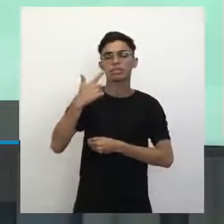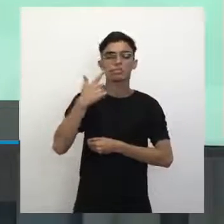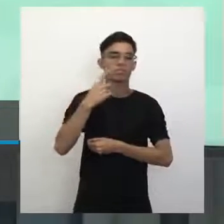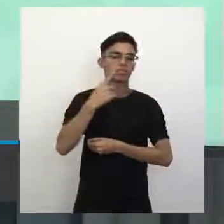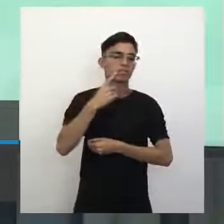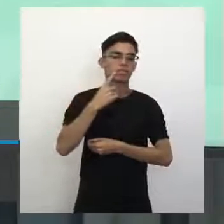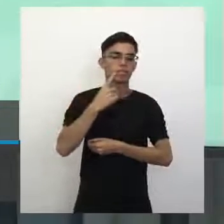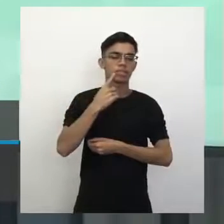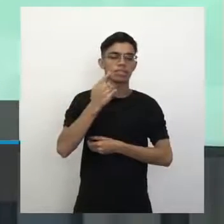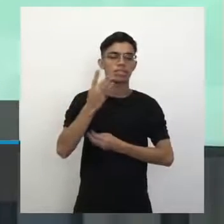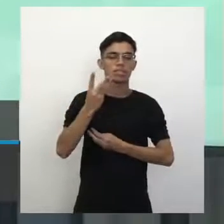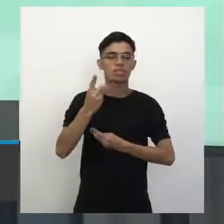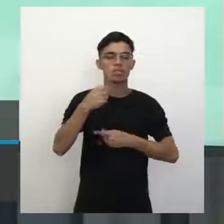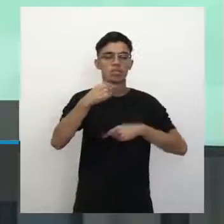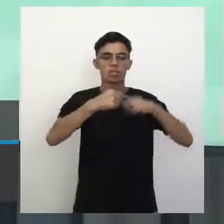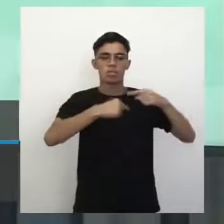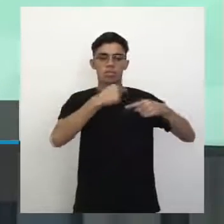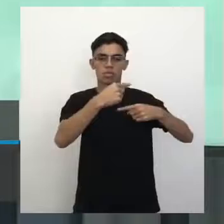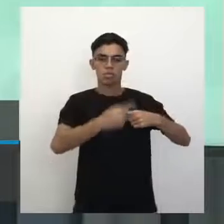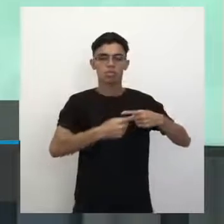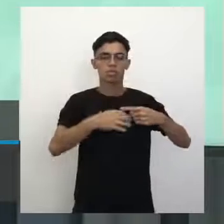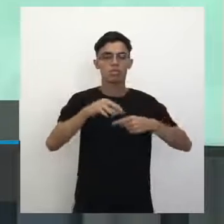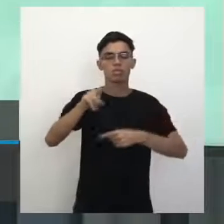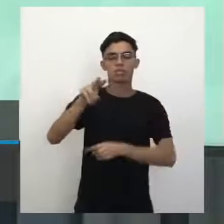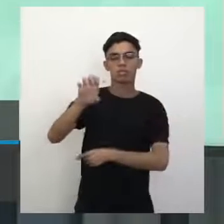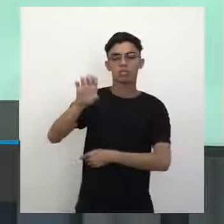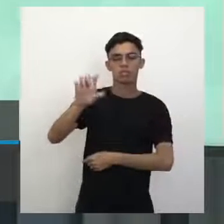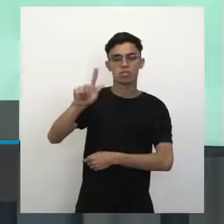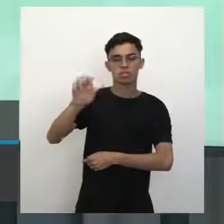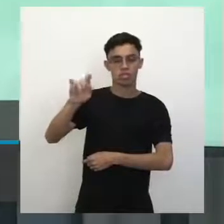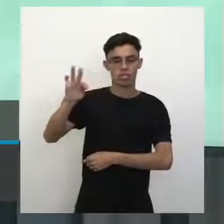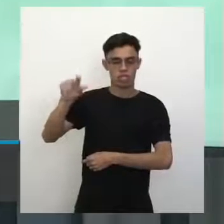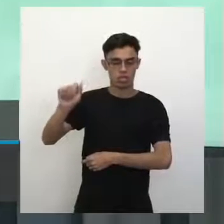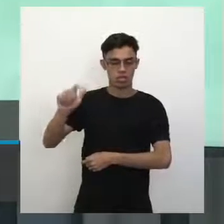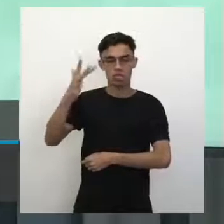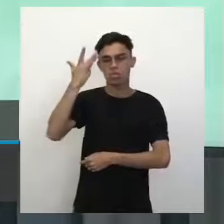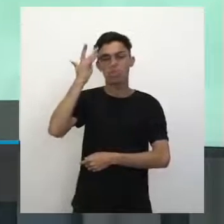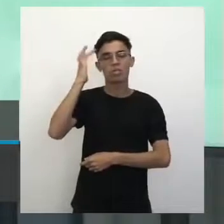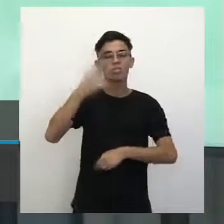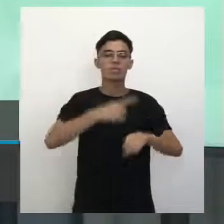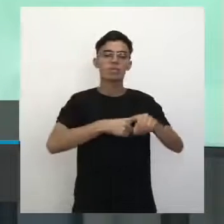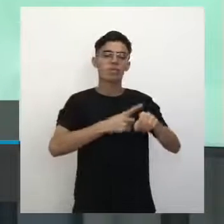sobre reprodução sexuada em vegetais, não sei se vai dar tempo aqui, mas enfim.